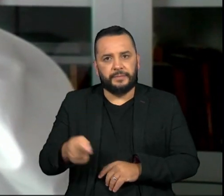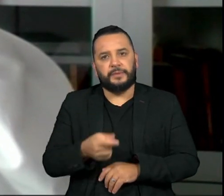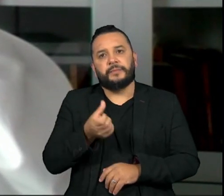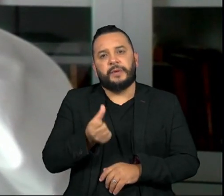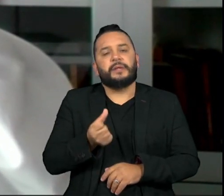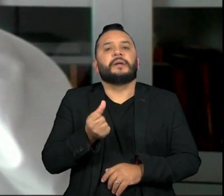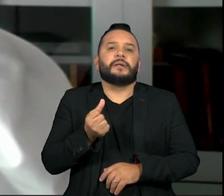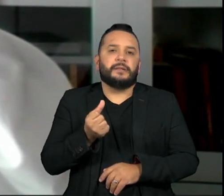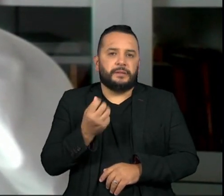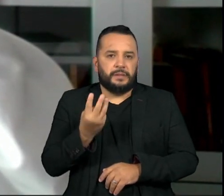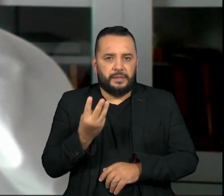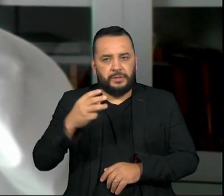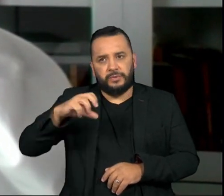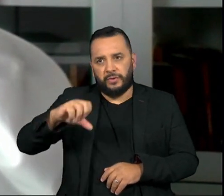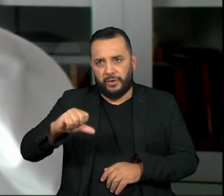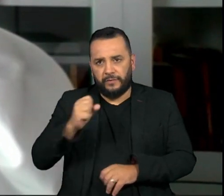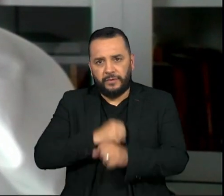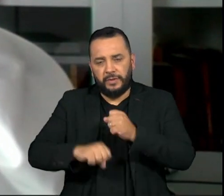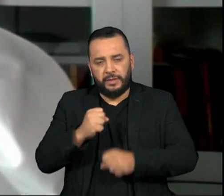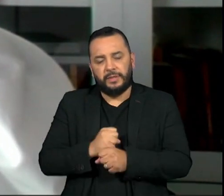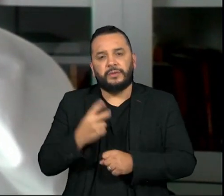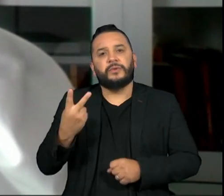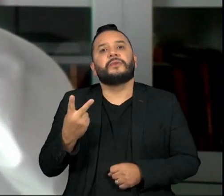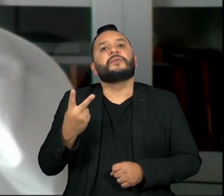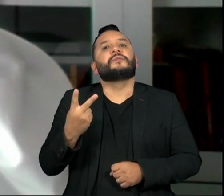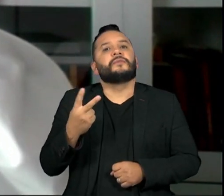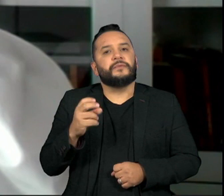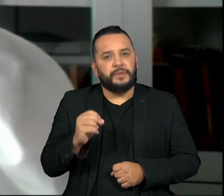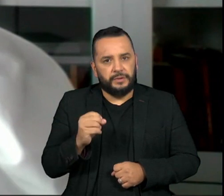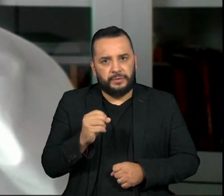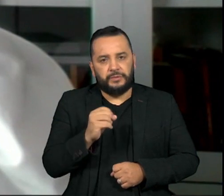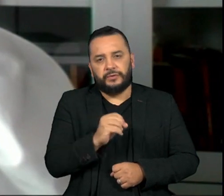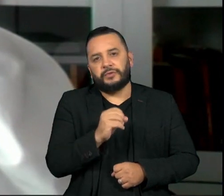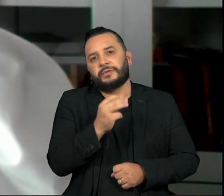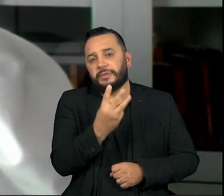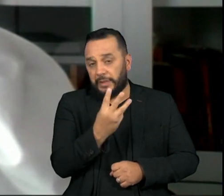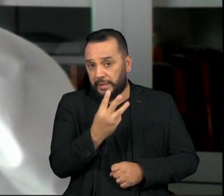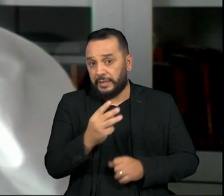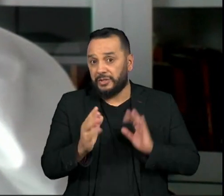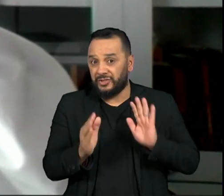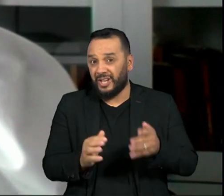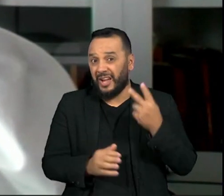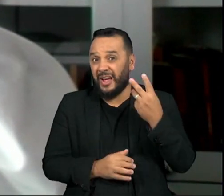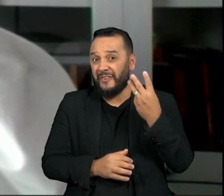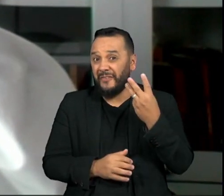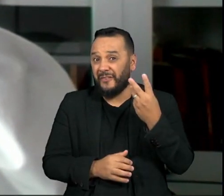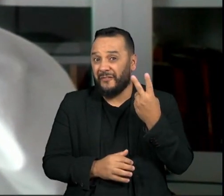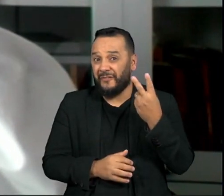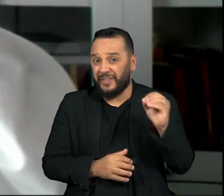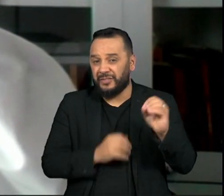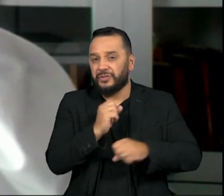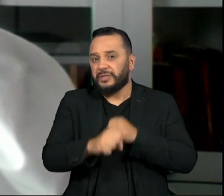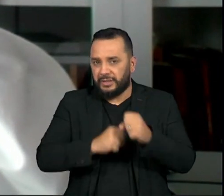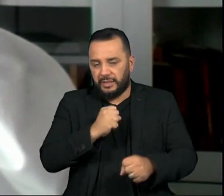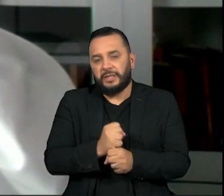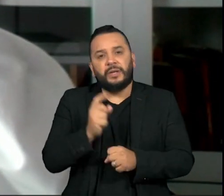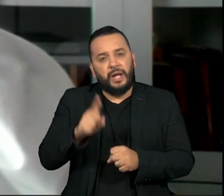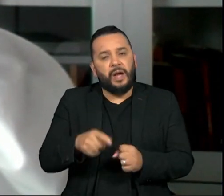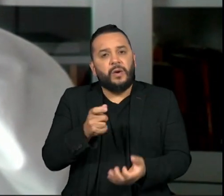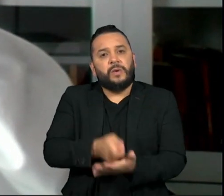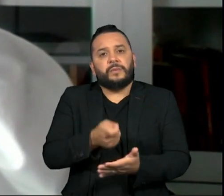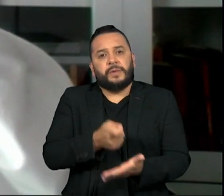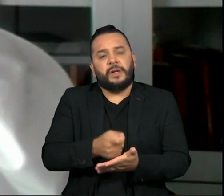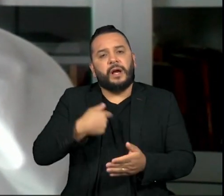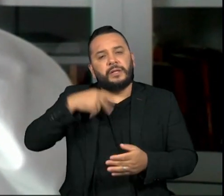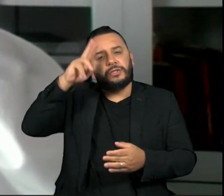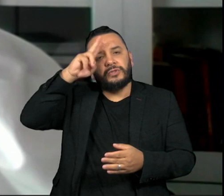que é um grande instrumento que faz 20 anos esse ano, né, que traz a obrigatoriedade do ensino da história e da cultura